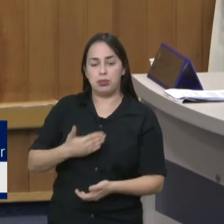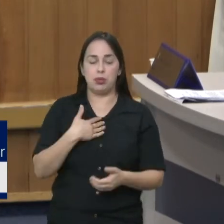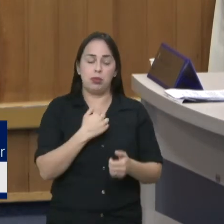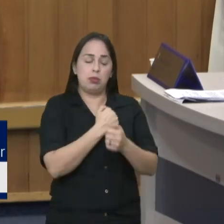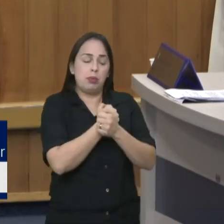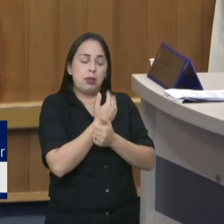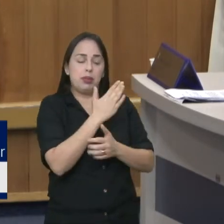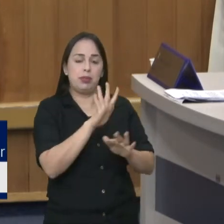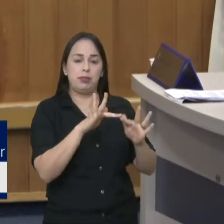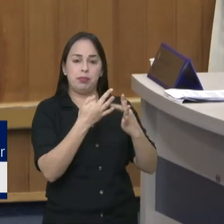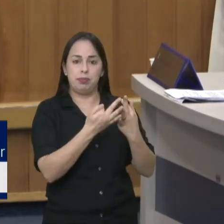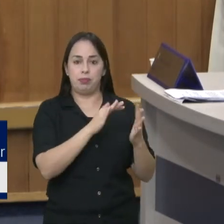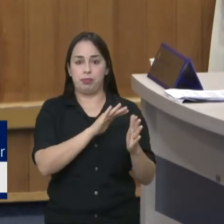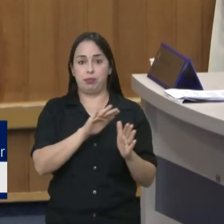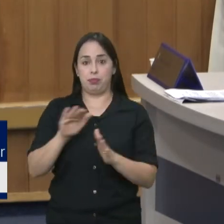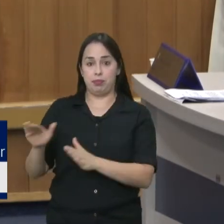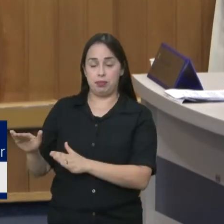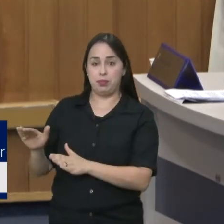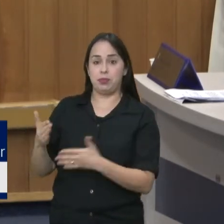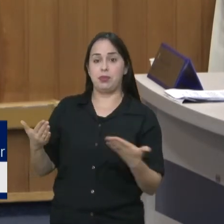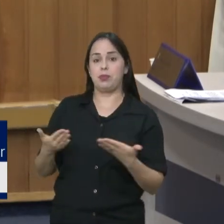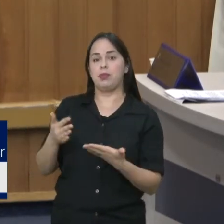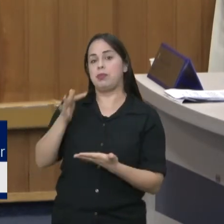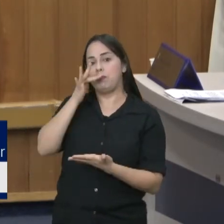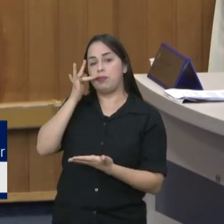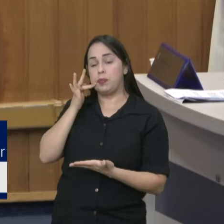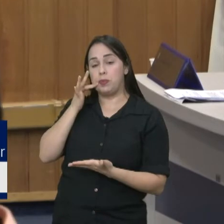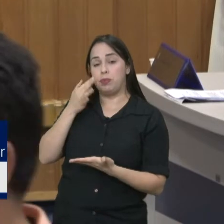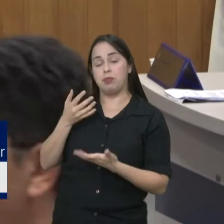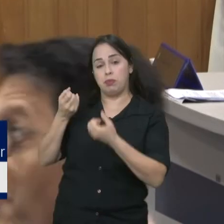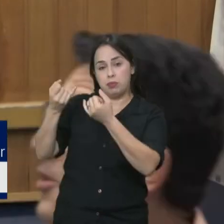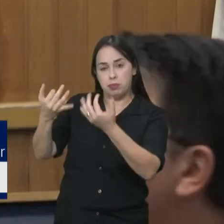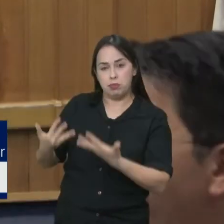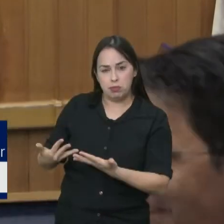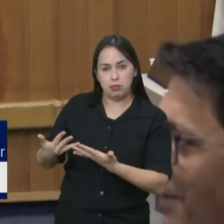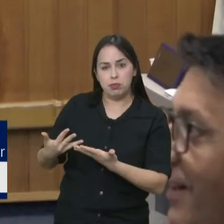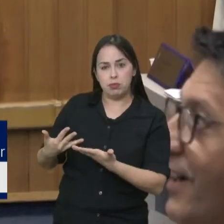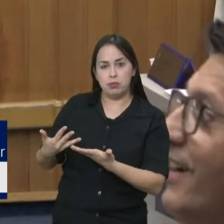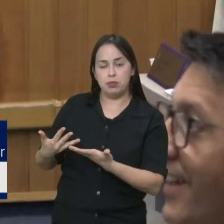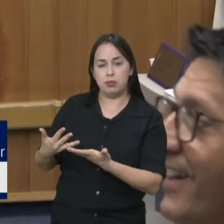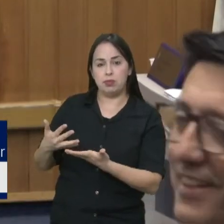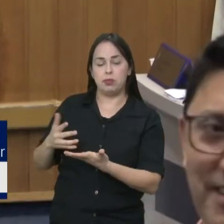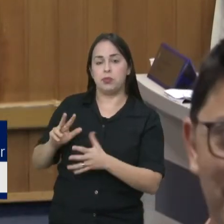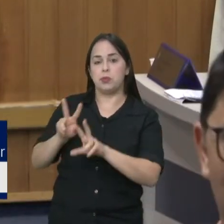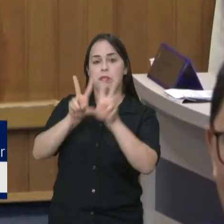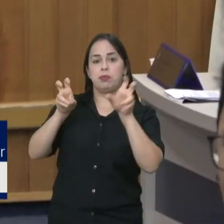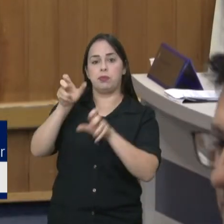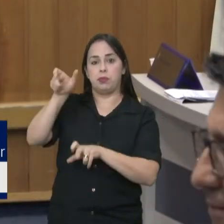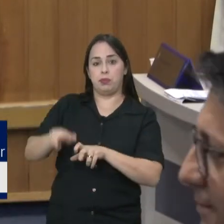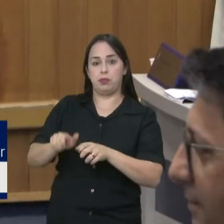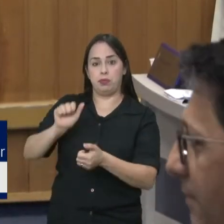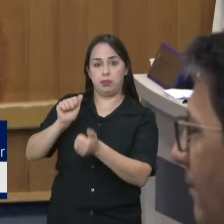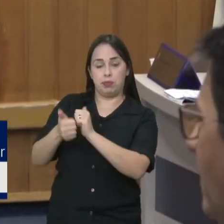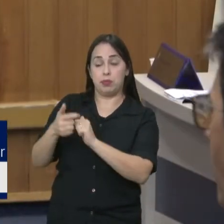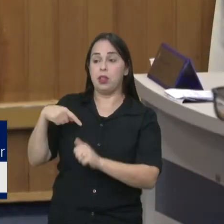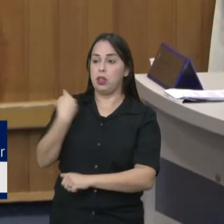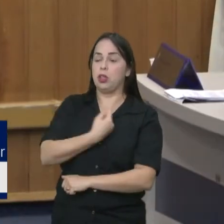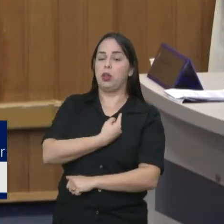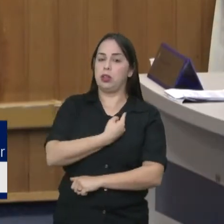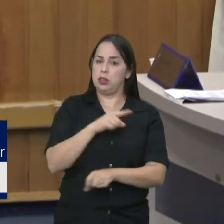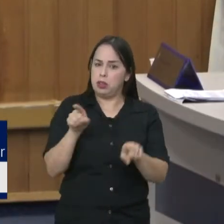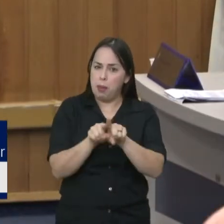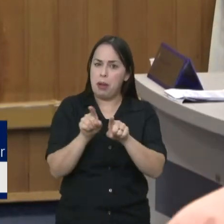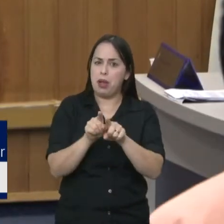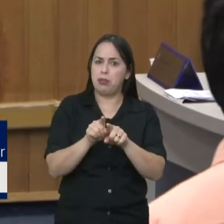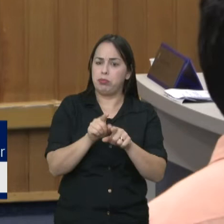E também, depois da fala do Fabião aqui, né, referente à atleta Thalita Libório, também tem nosso apoio. É um